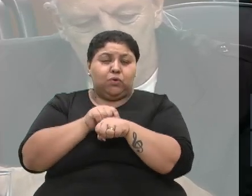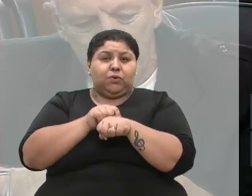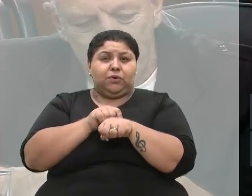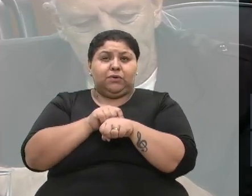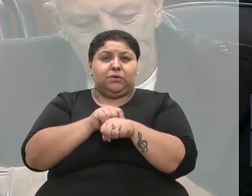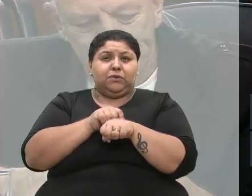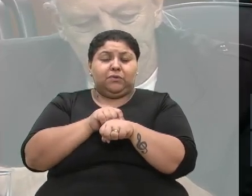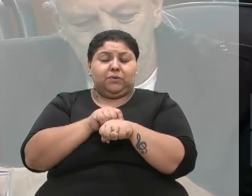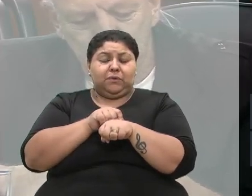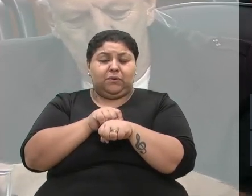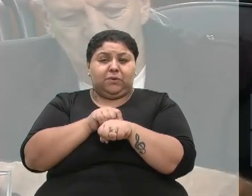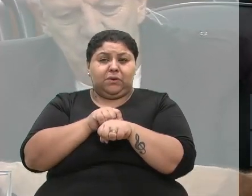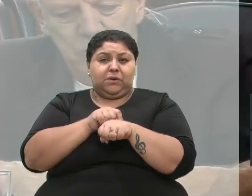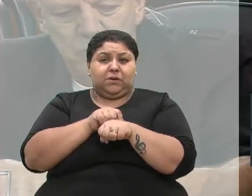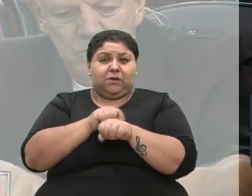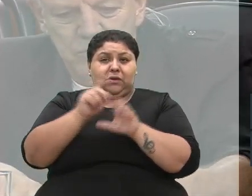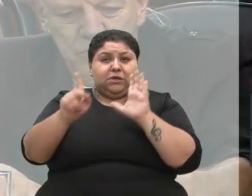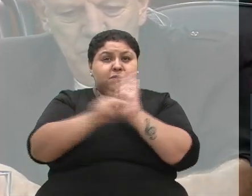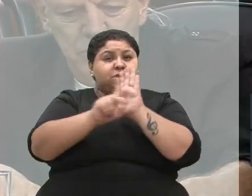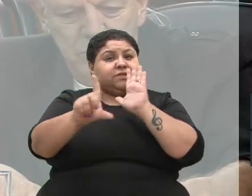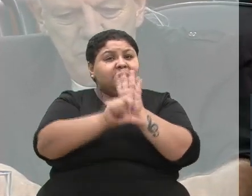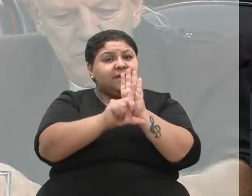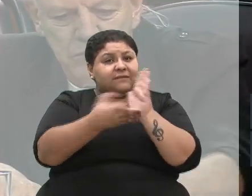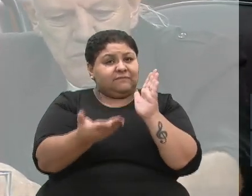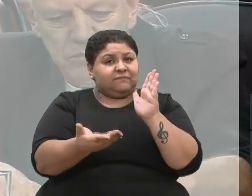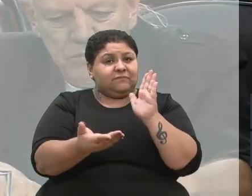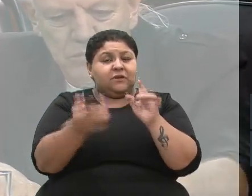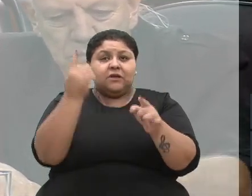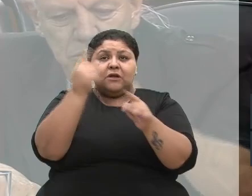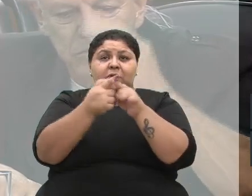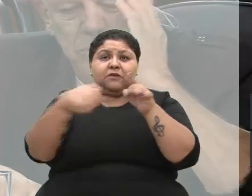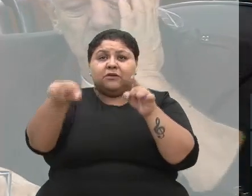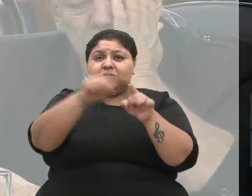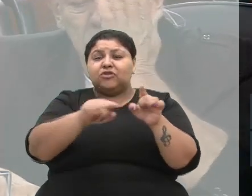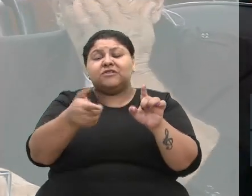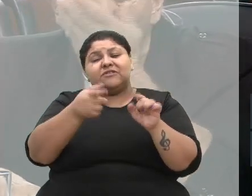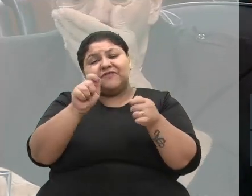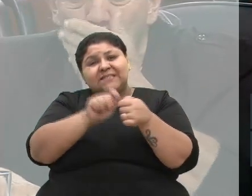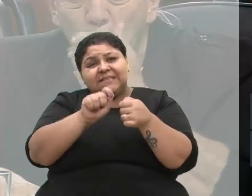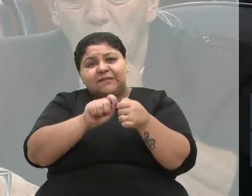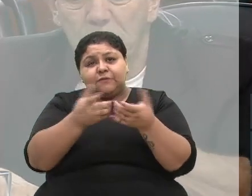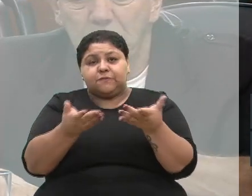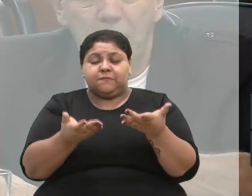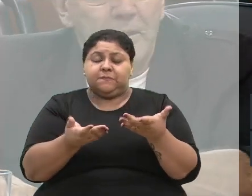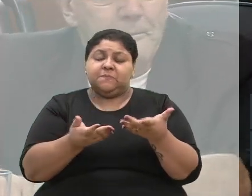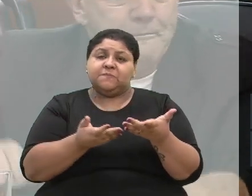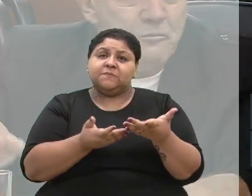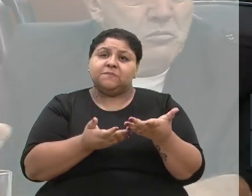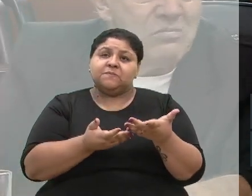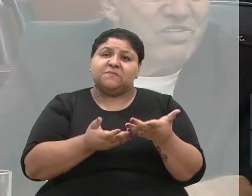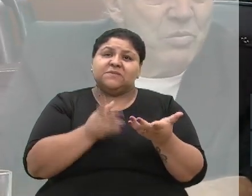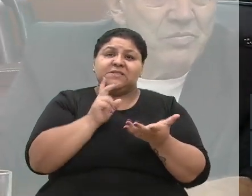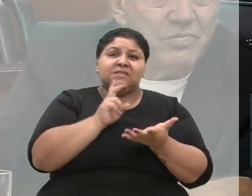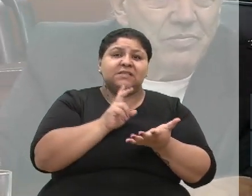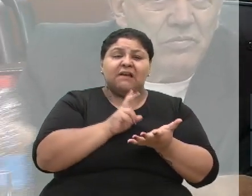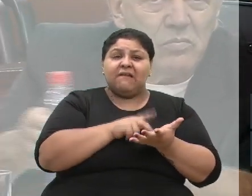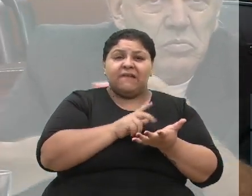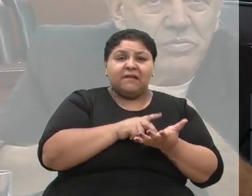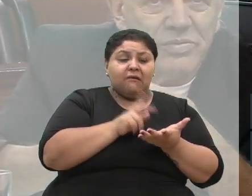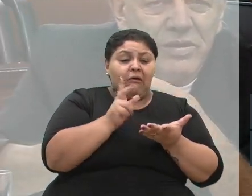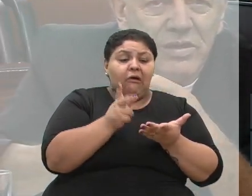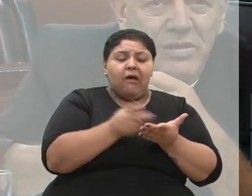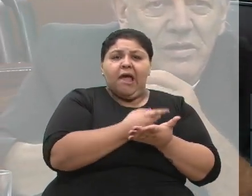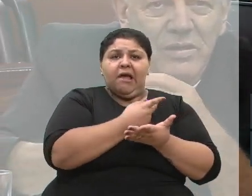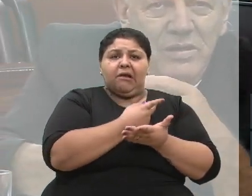da prorrogação, esse projeto de lei. Porque o que nós estamos fazendo, gente, é o verdadeiro amadorismo.